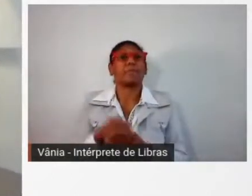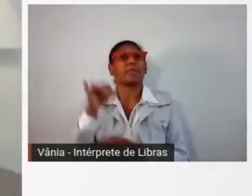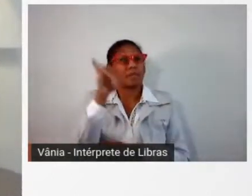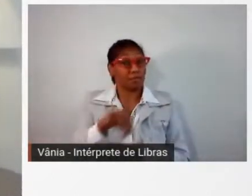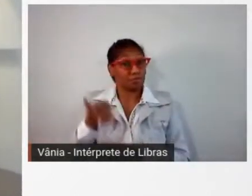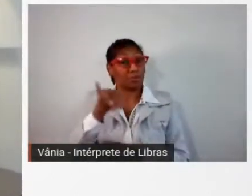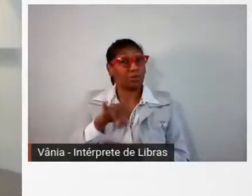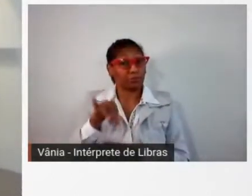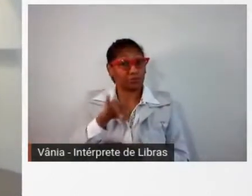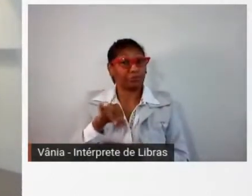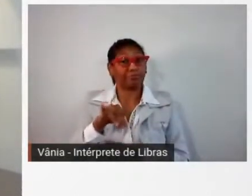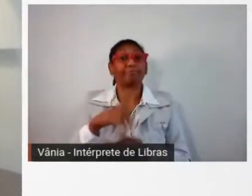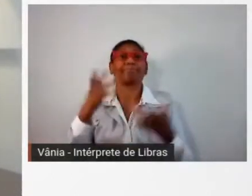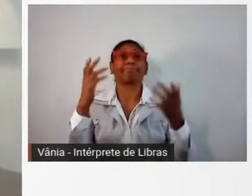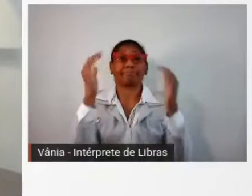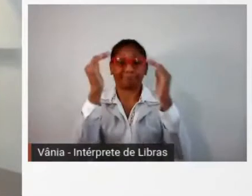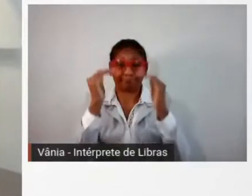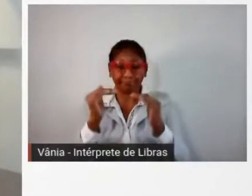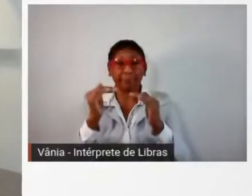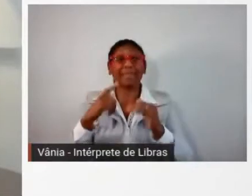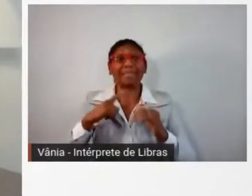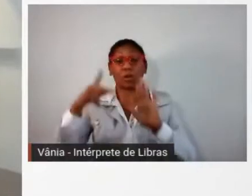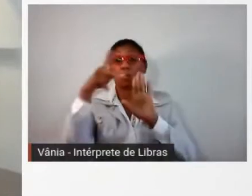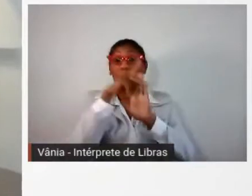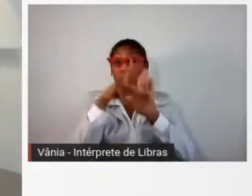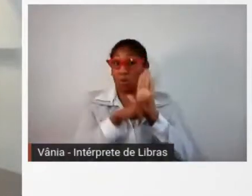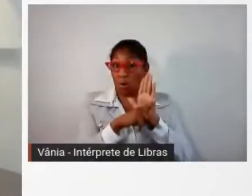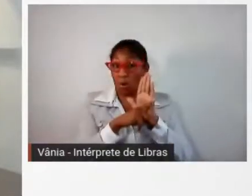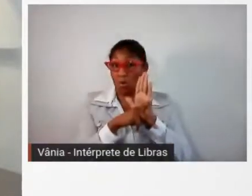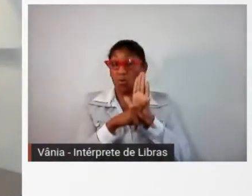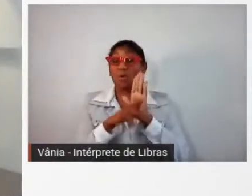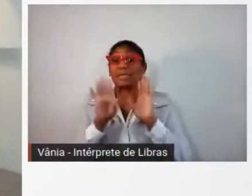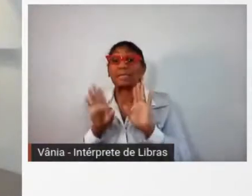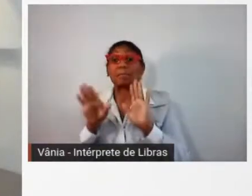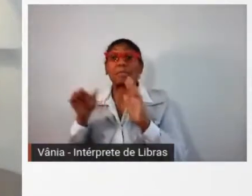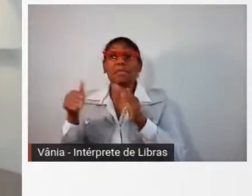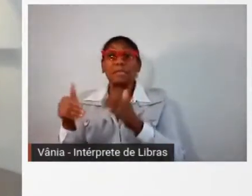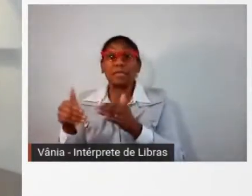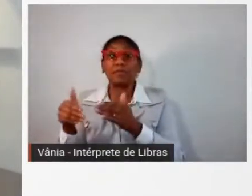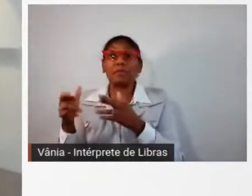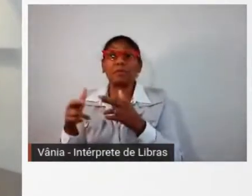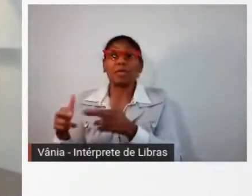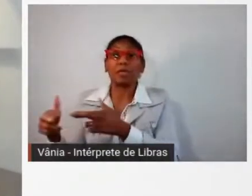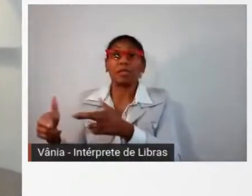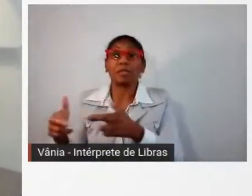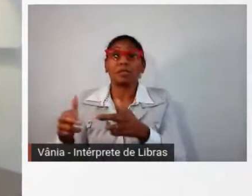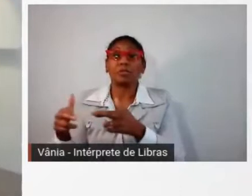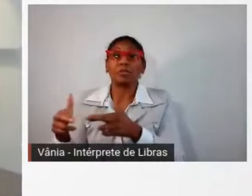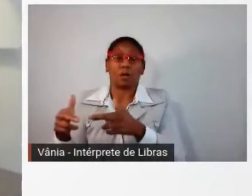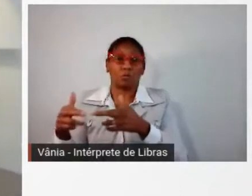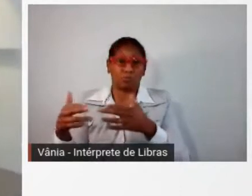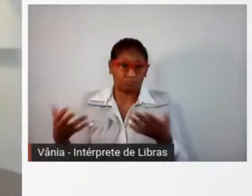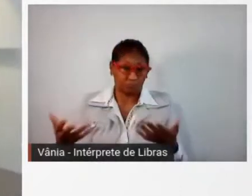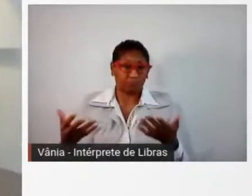lembrar que a elaboração de um protocolo específico da região exige a criação de um comitê científico regional,